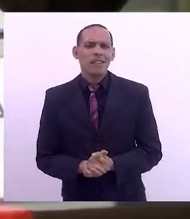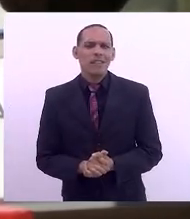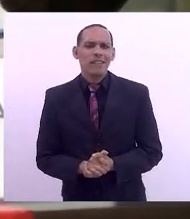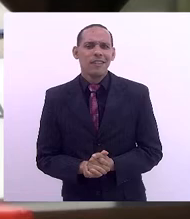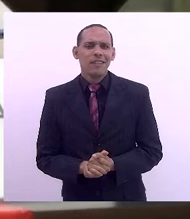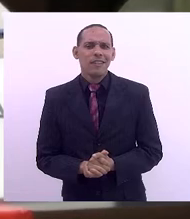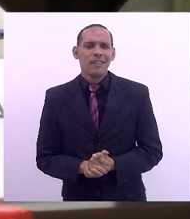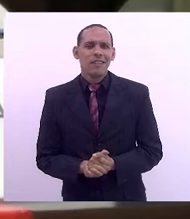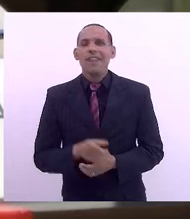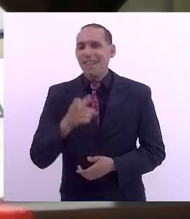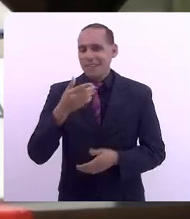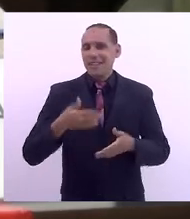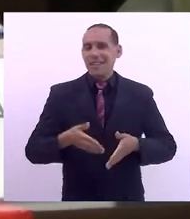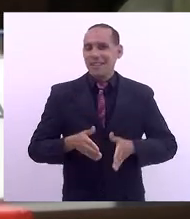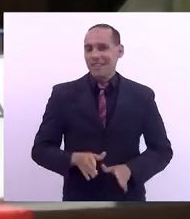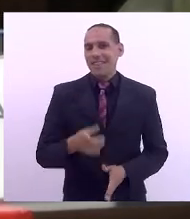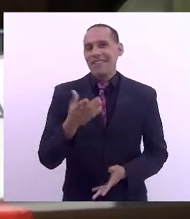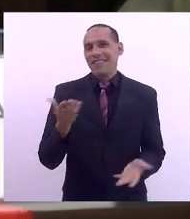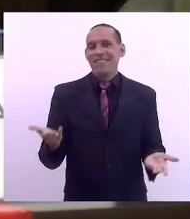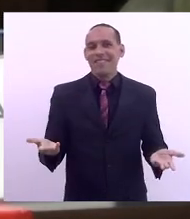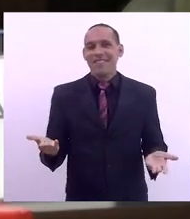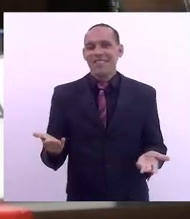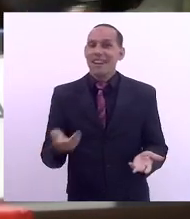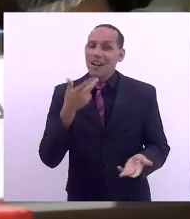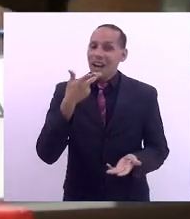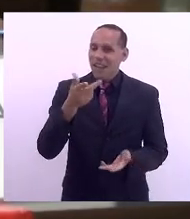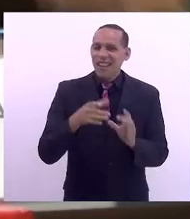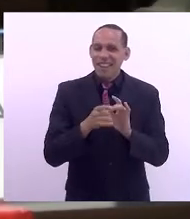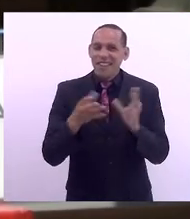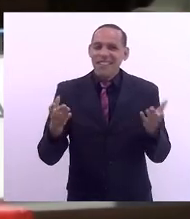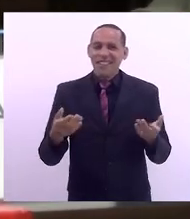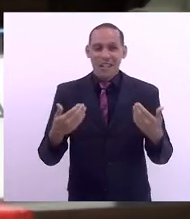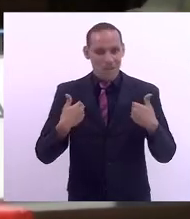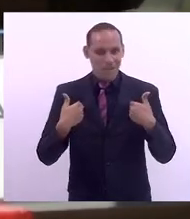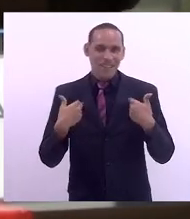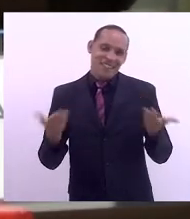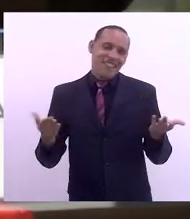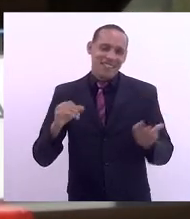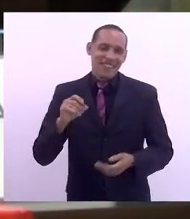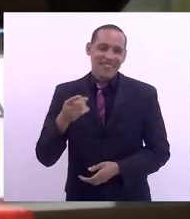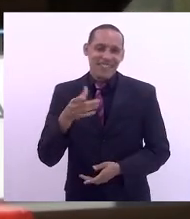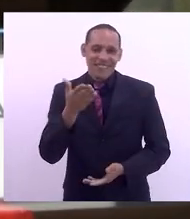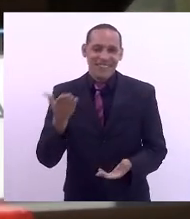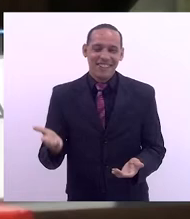Esse é o pari. Aí ele levantou a mão, entendeu? Dizendo que ele é livre. Deve ser livre comigo, né, João?